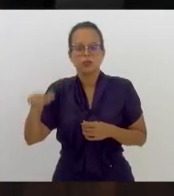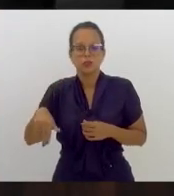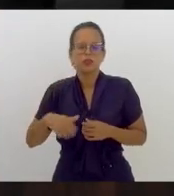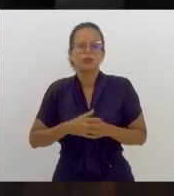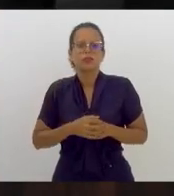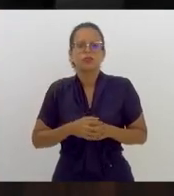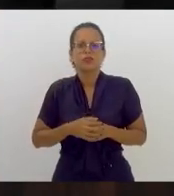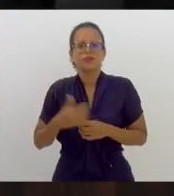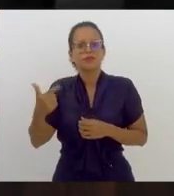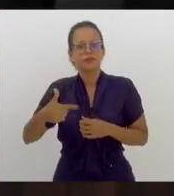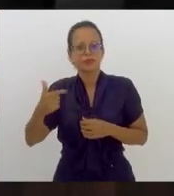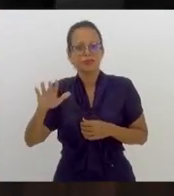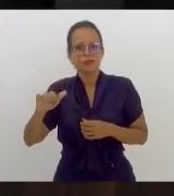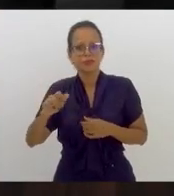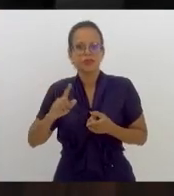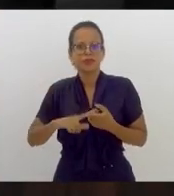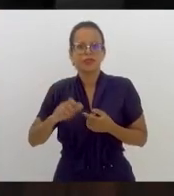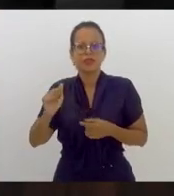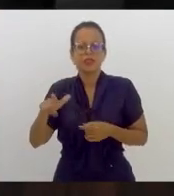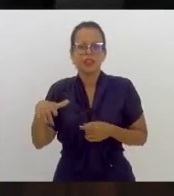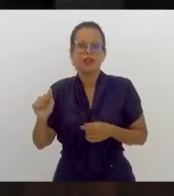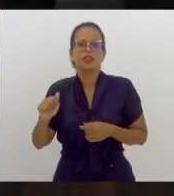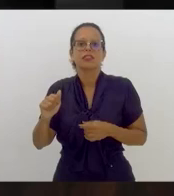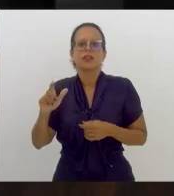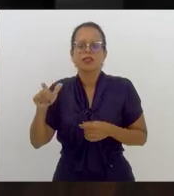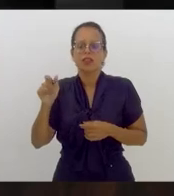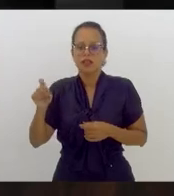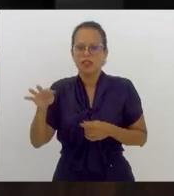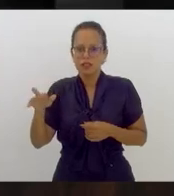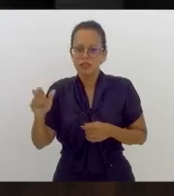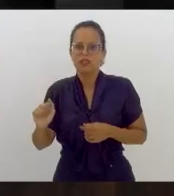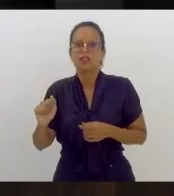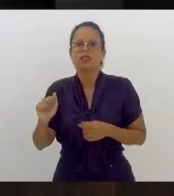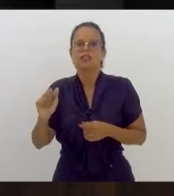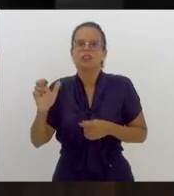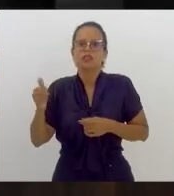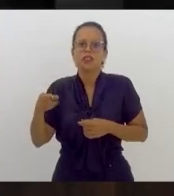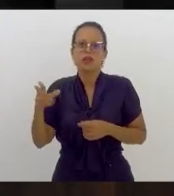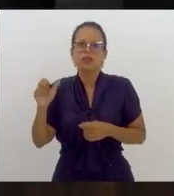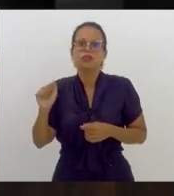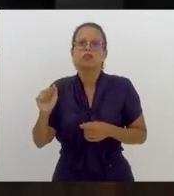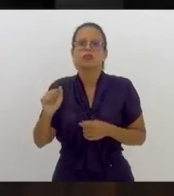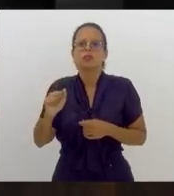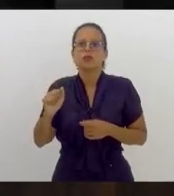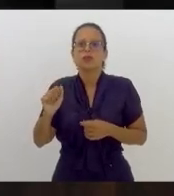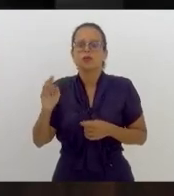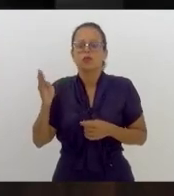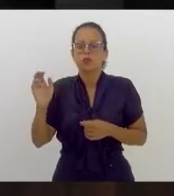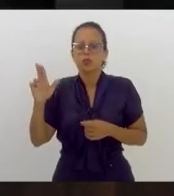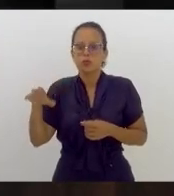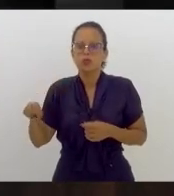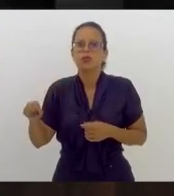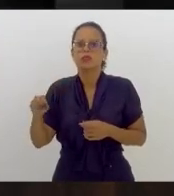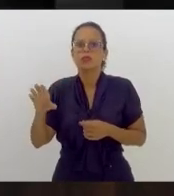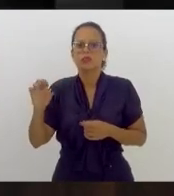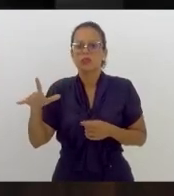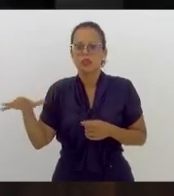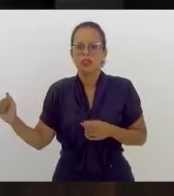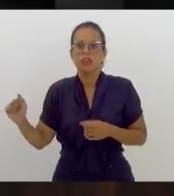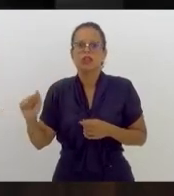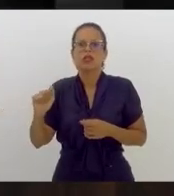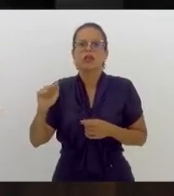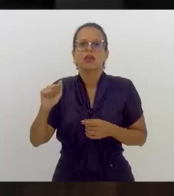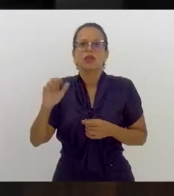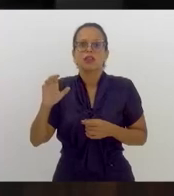chamada. Alana Passo, Alexandre Freitas, Alexandre Knoploch, Anderson Alexandre, André Correia, Bruno Dauari, Célia Jordão, Coronel